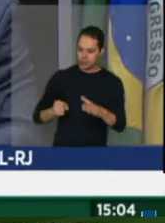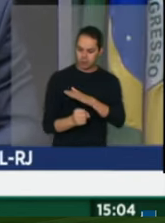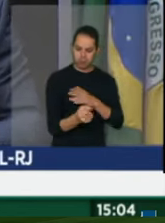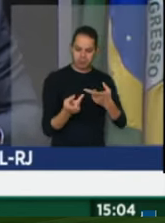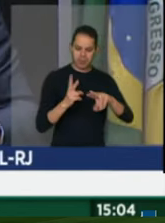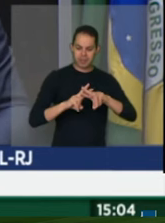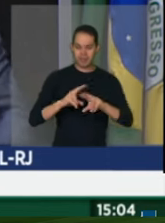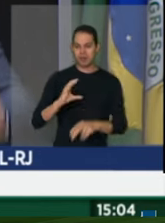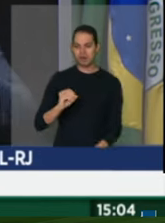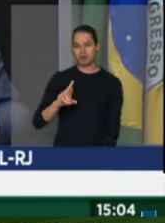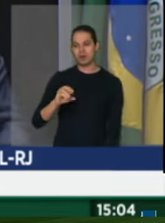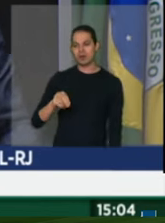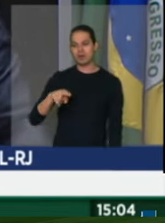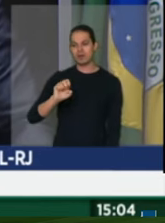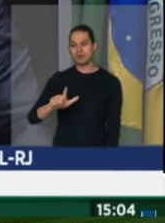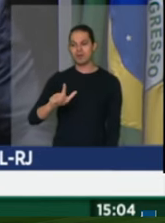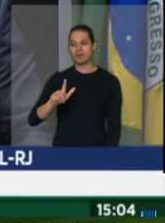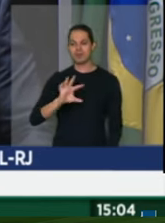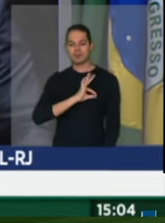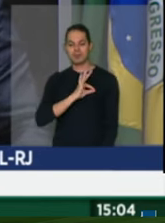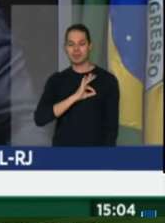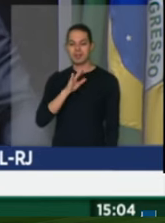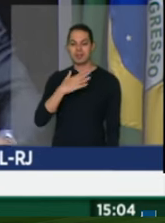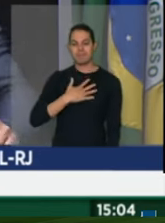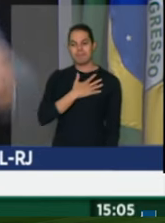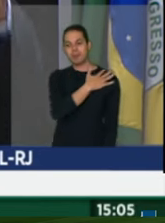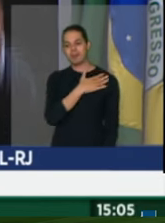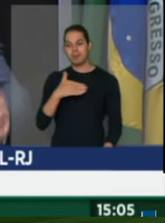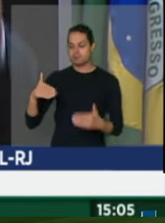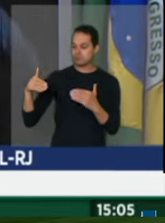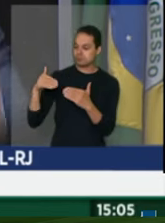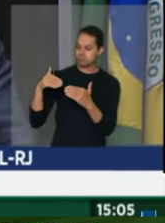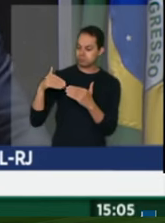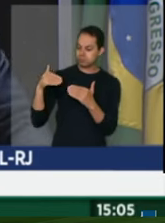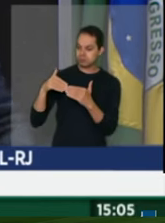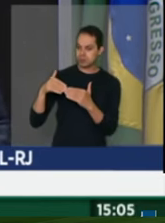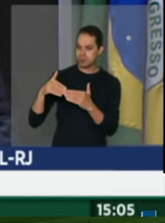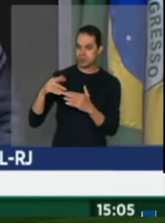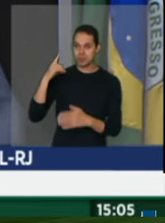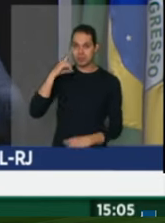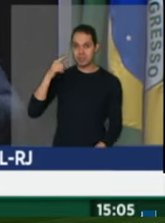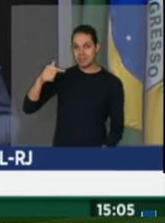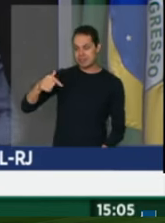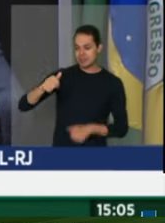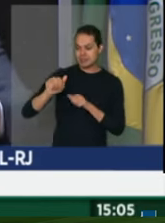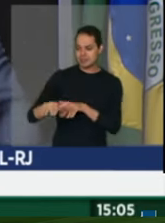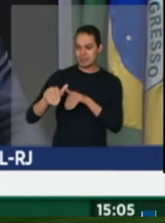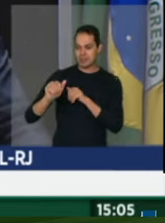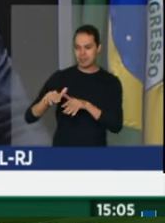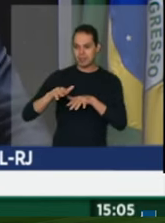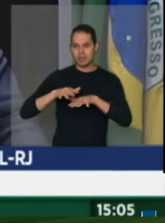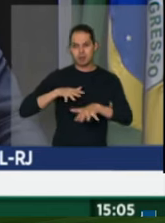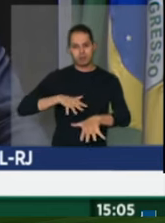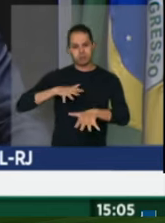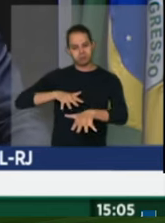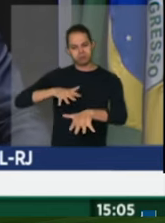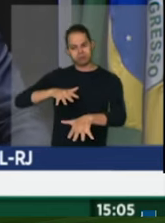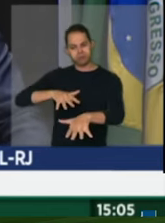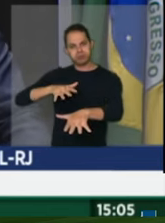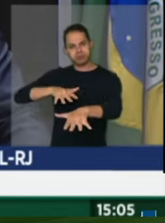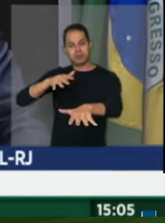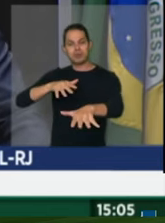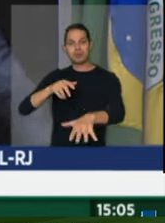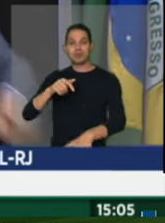os e da PM que se manifestam a favor do sete de setembro de manifestações no Sete de